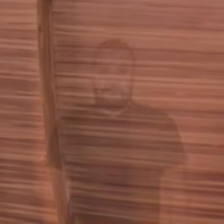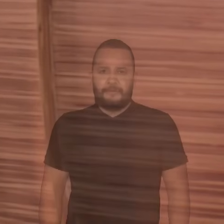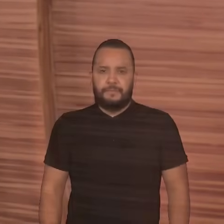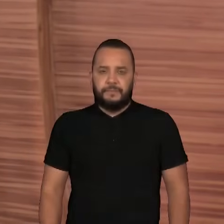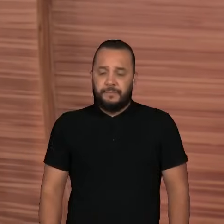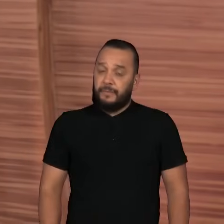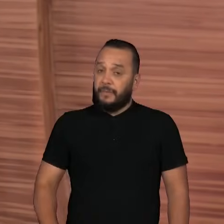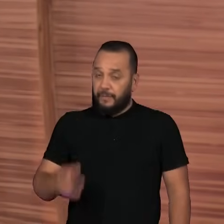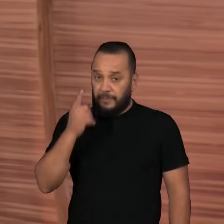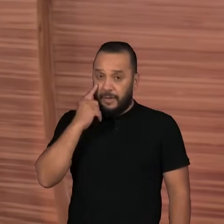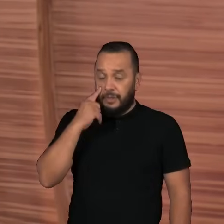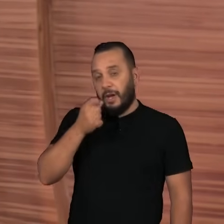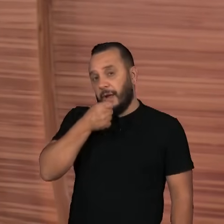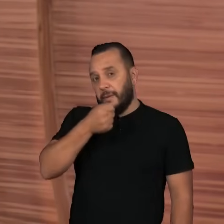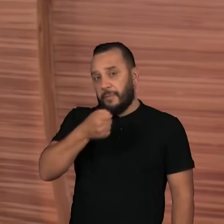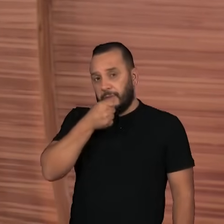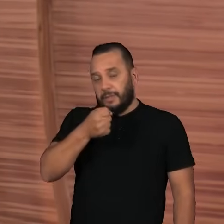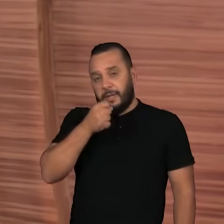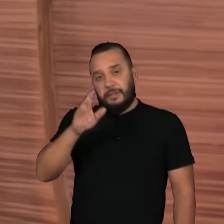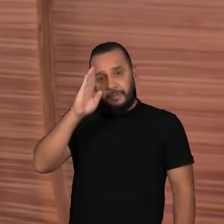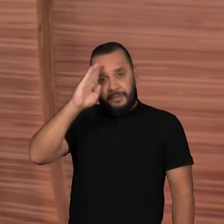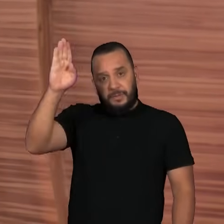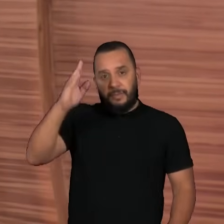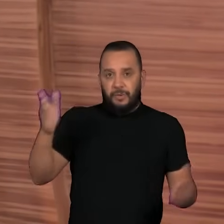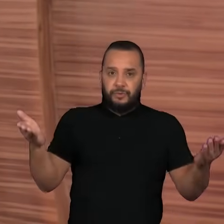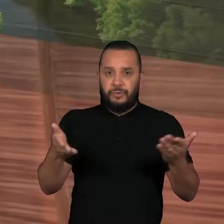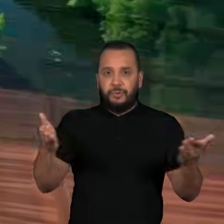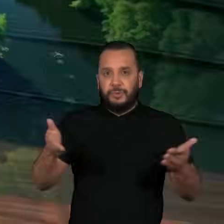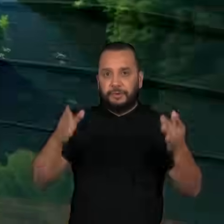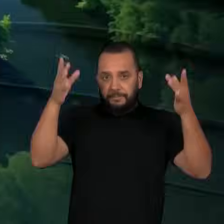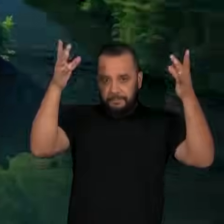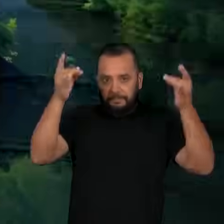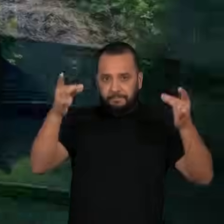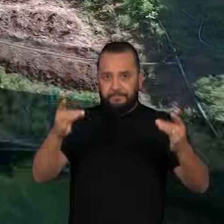Veja as reportagens de destaque do programa de hoje.